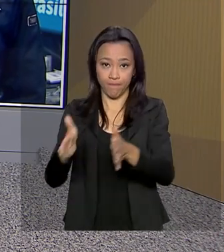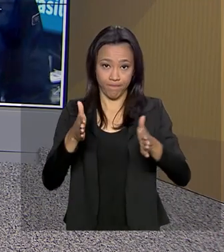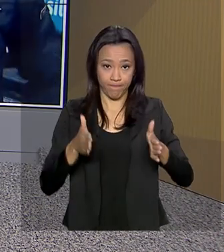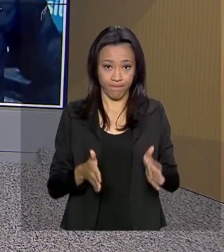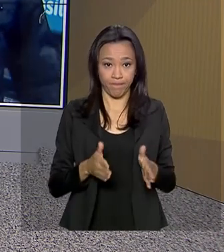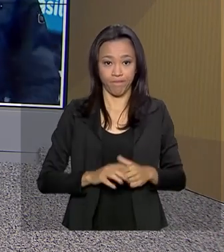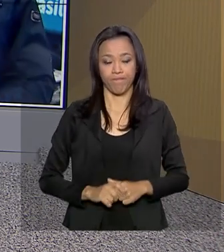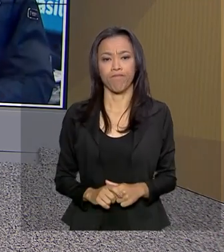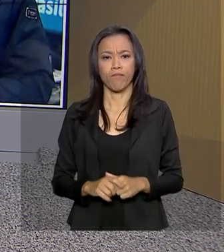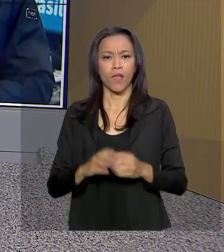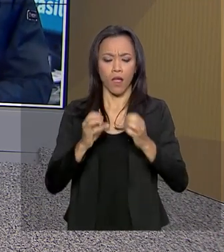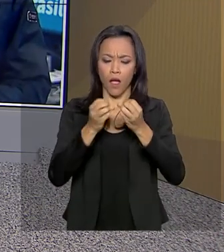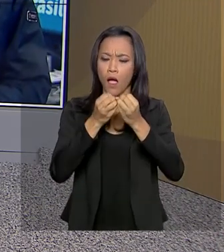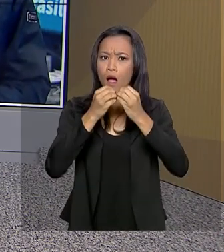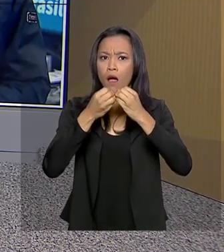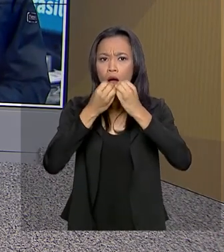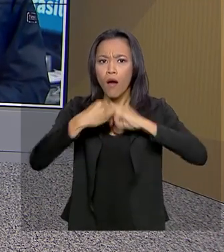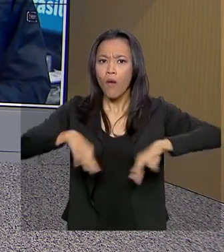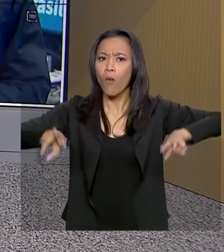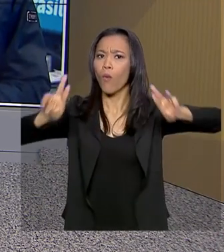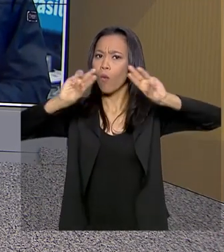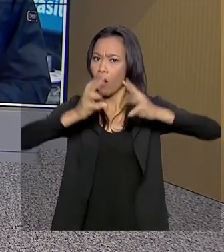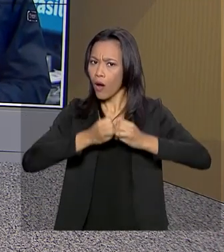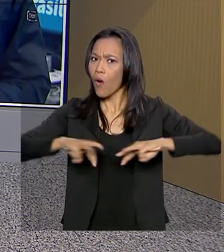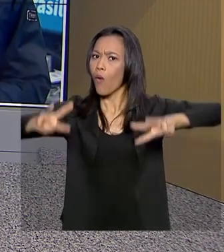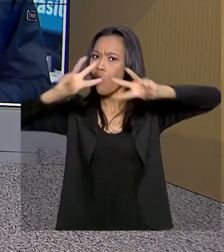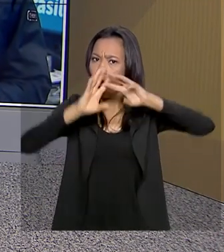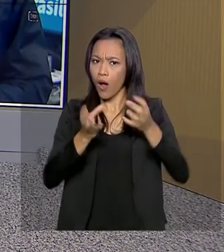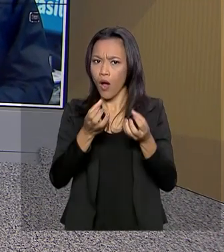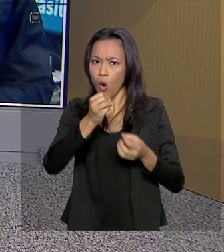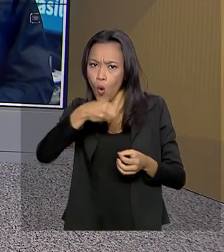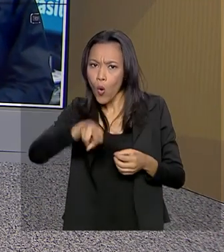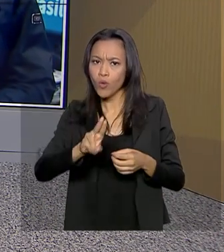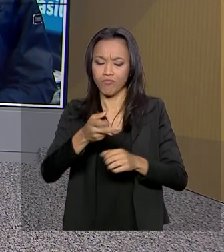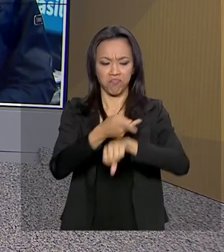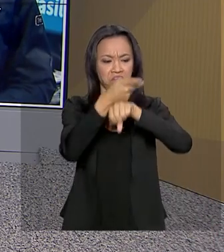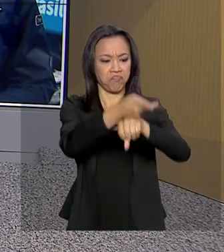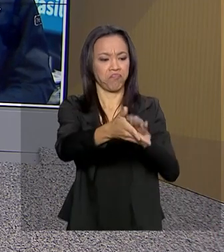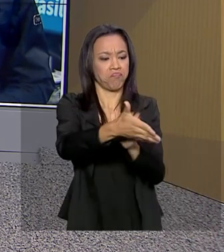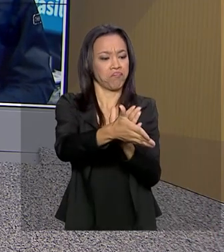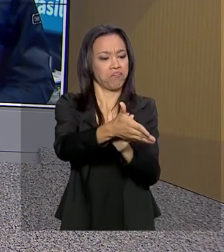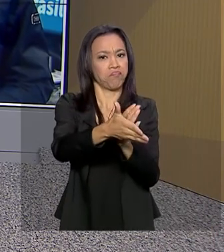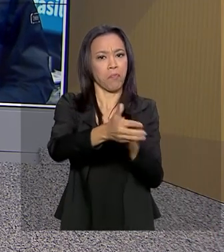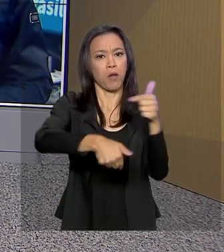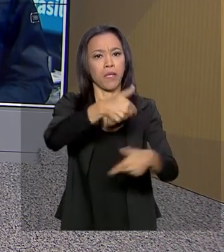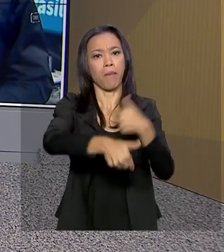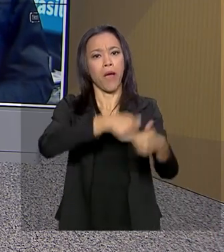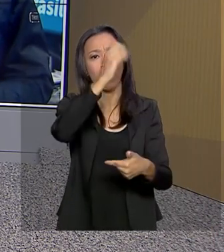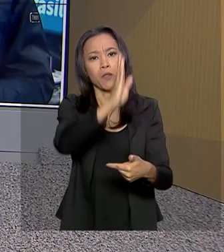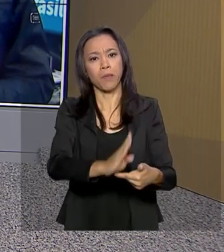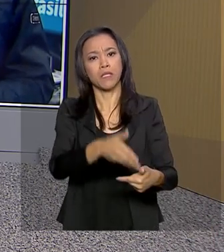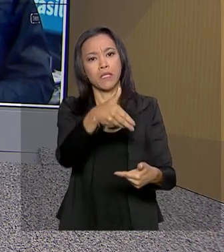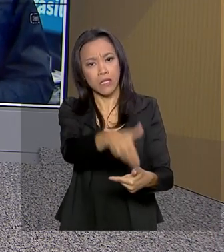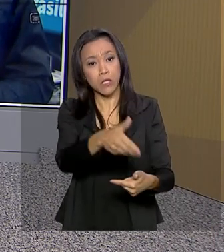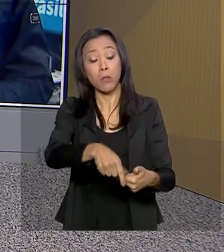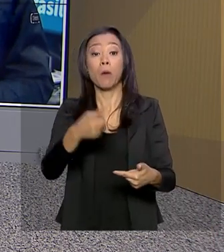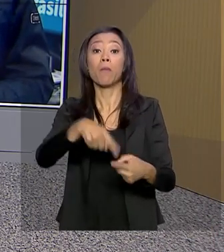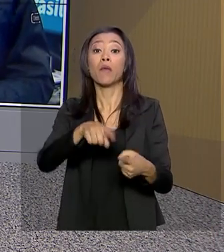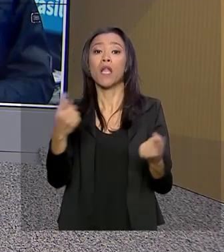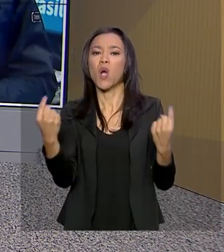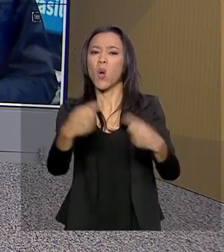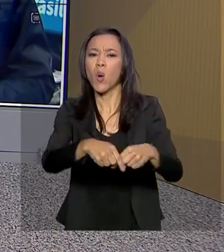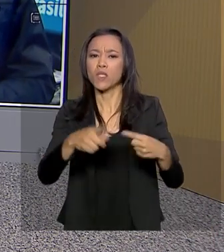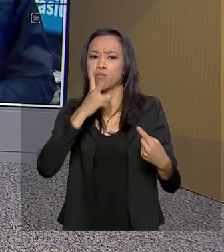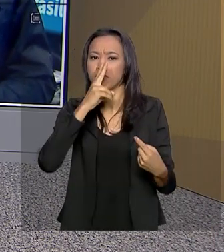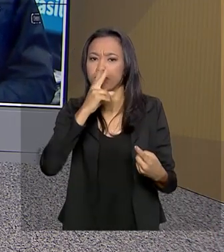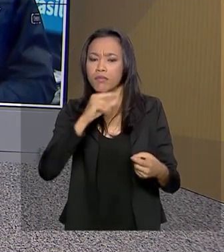ea onu premiou o governo brasileiro por ações de controle ao tabaco e pela redução de mortes no trânsito o